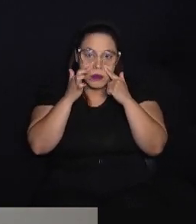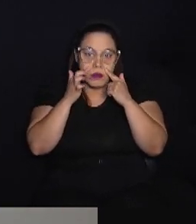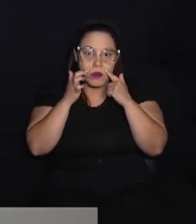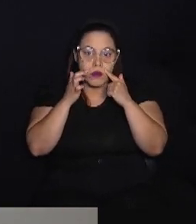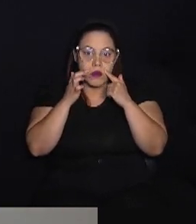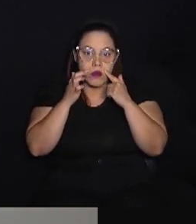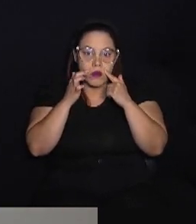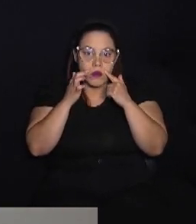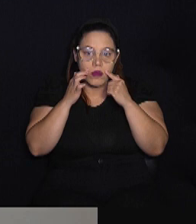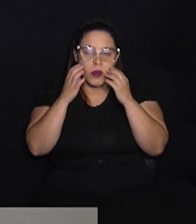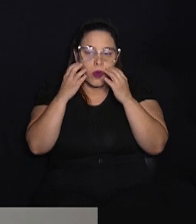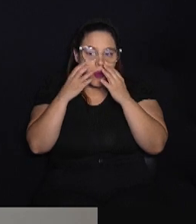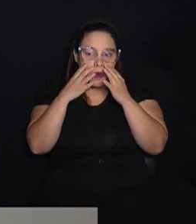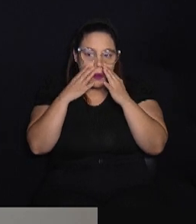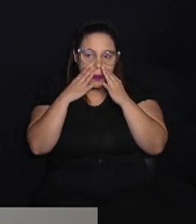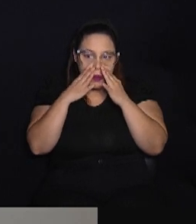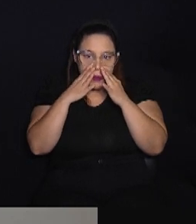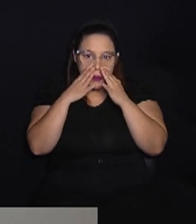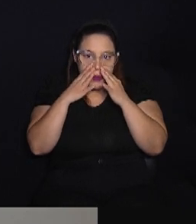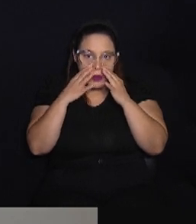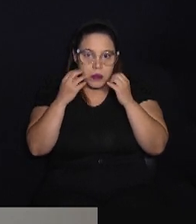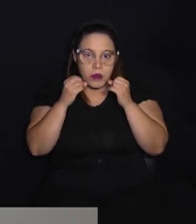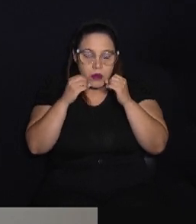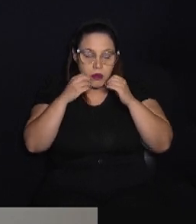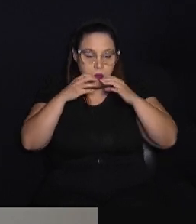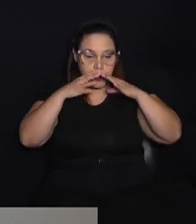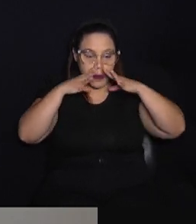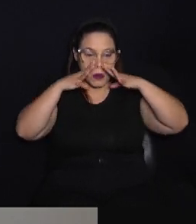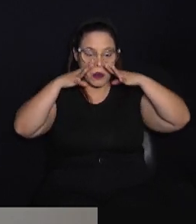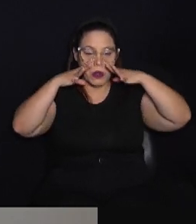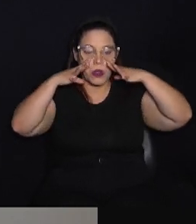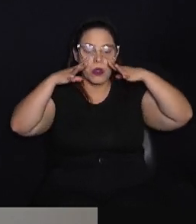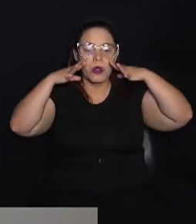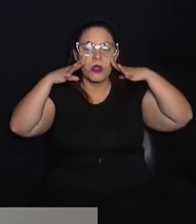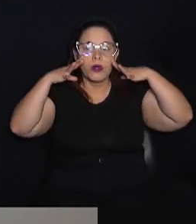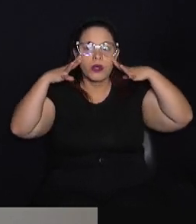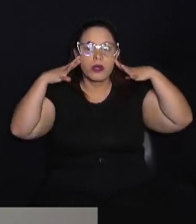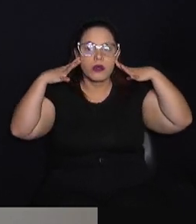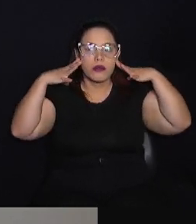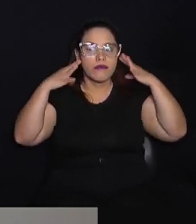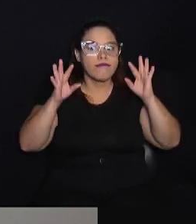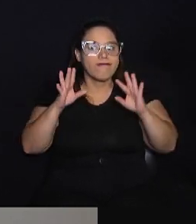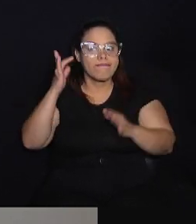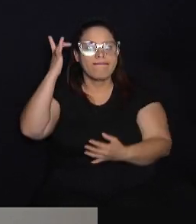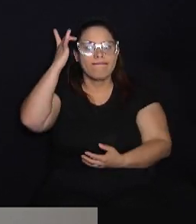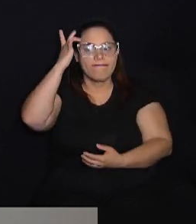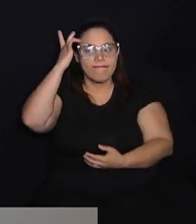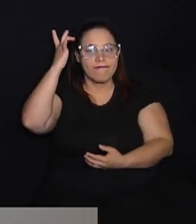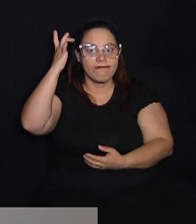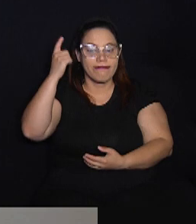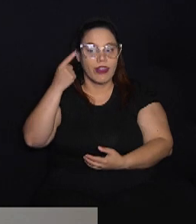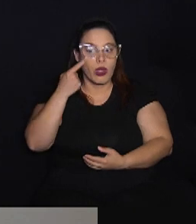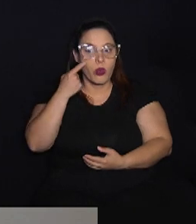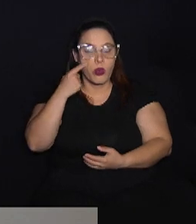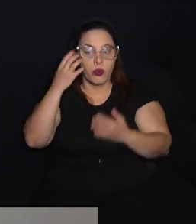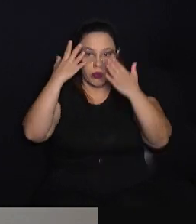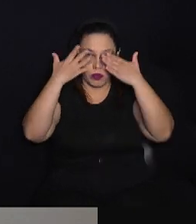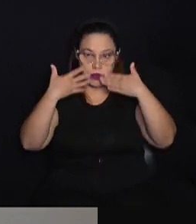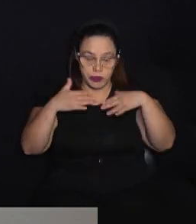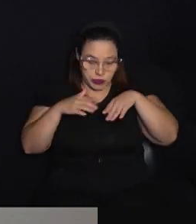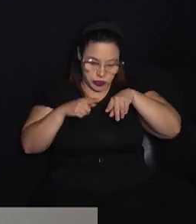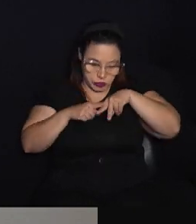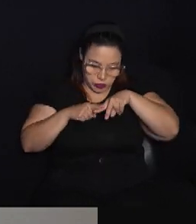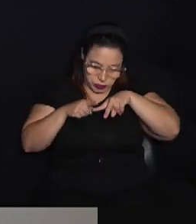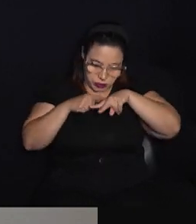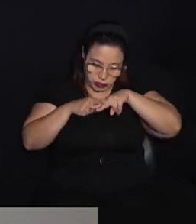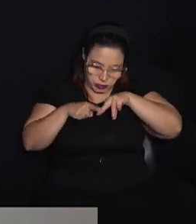ou ela fica parada ou ela aparece e vai aumentando de tamanho. Então é mais fácil com que o paciente note no rosto, nas